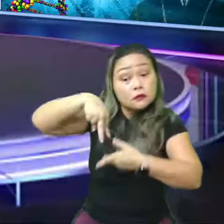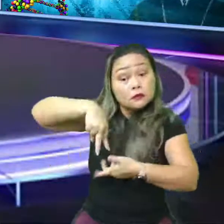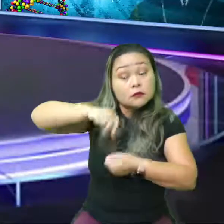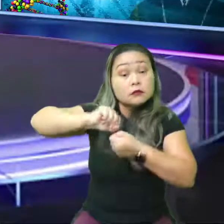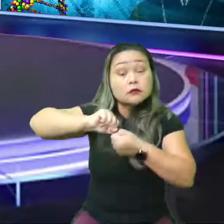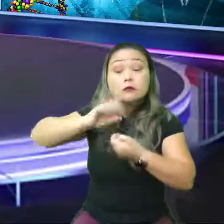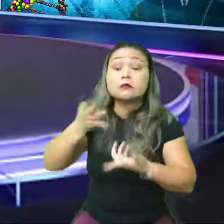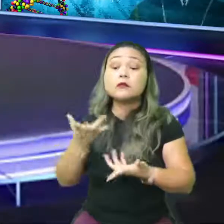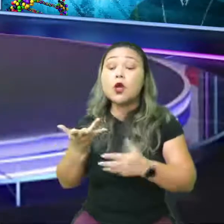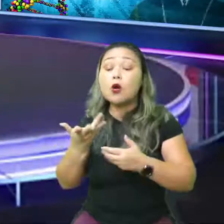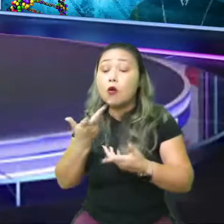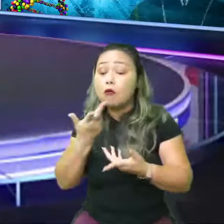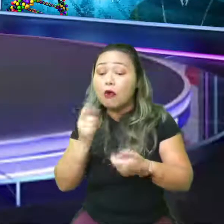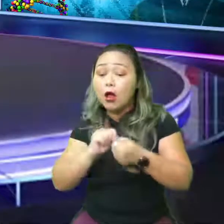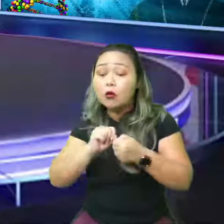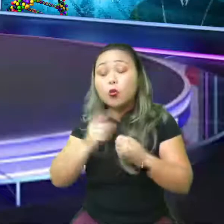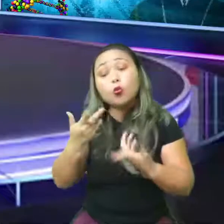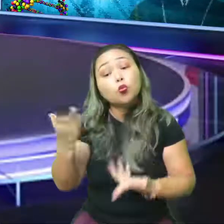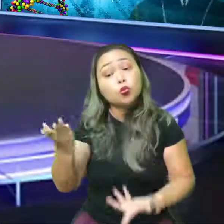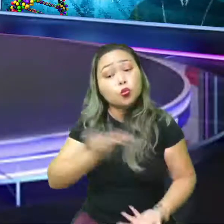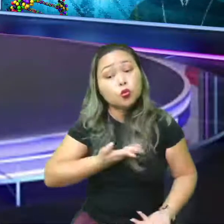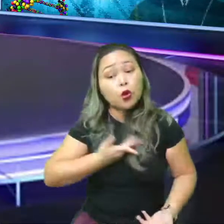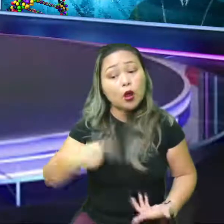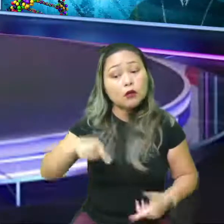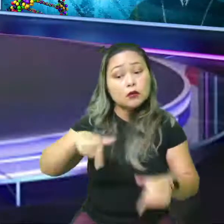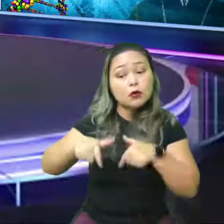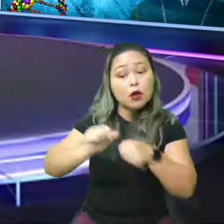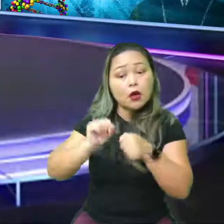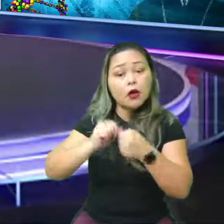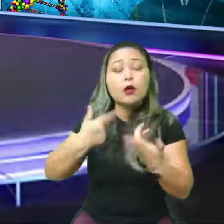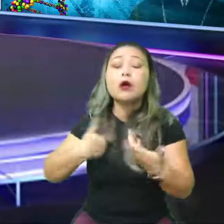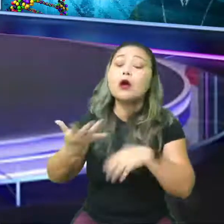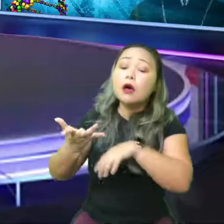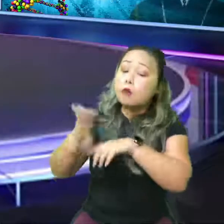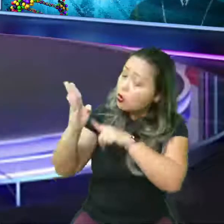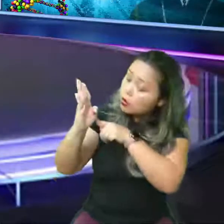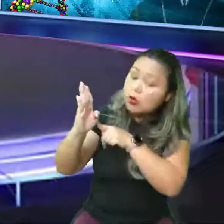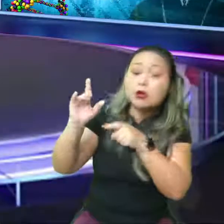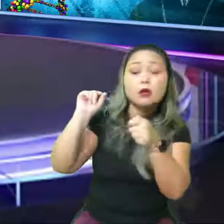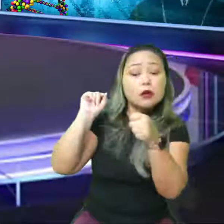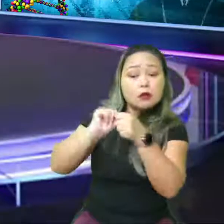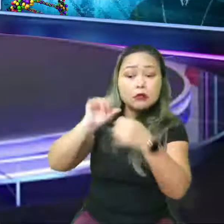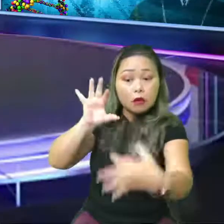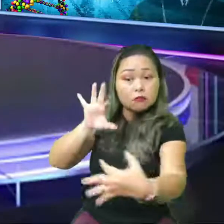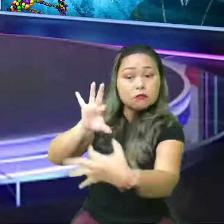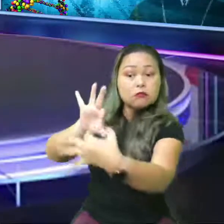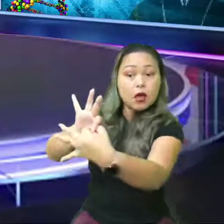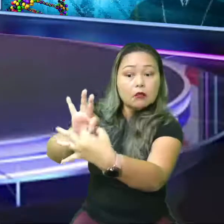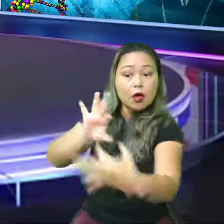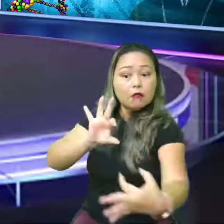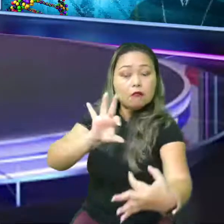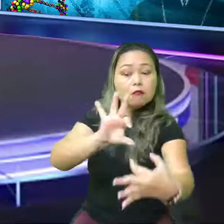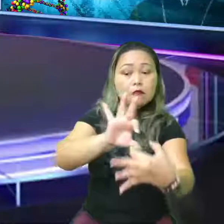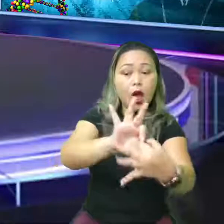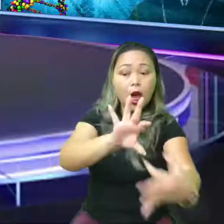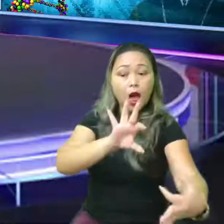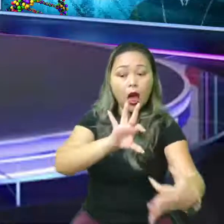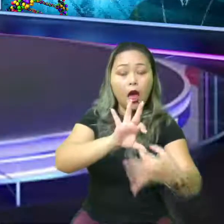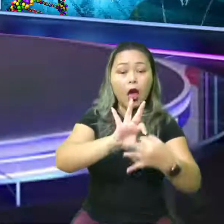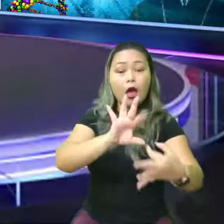falando de praticamente quase todos os nossos colegas de trabalho. Por quê? Porque a biologia faz isso. Ela nos conecta, tá? Ela não